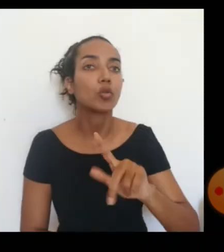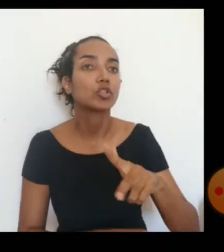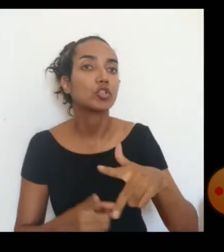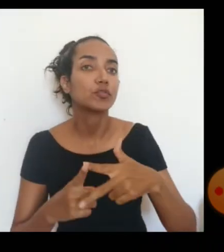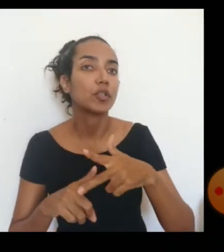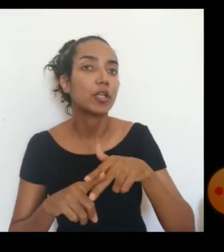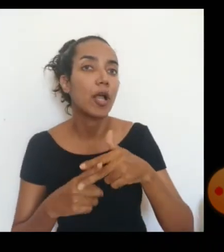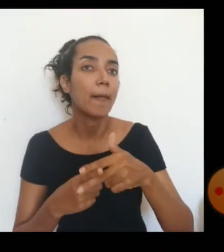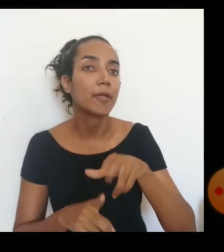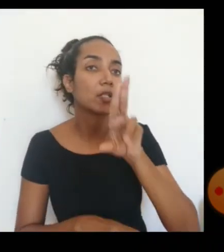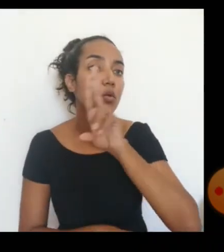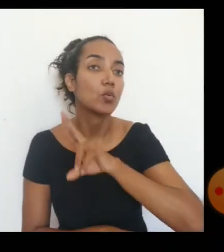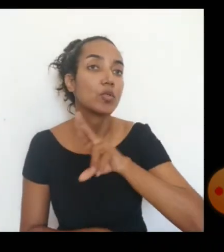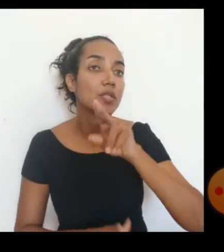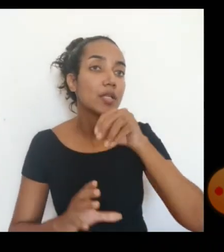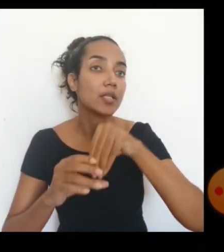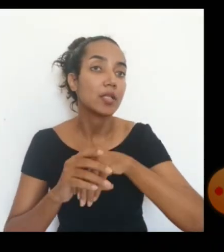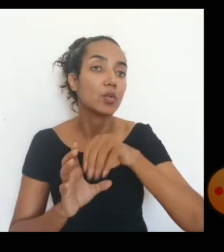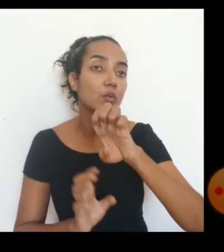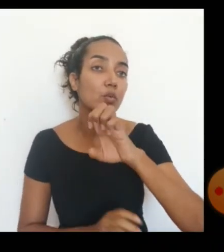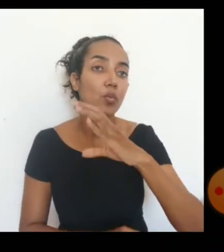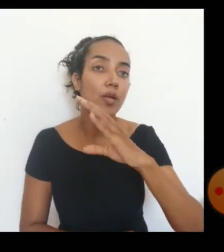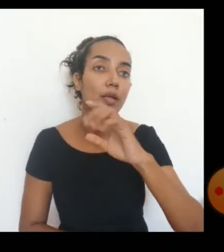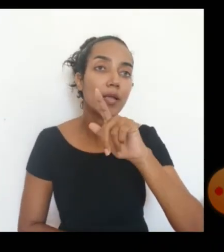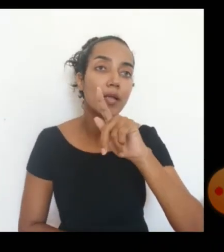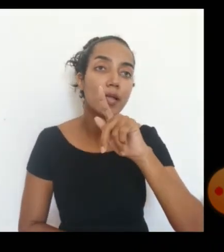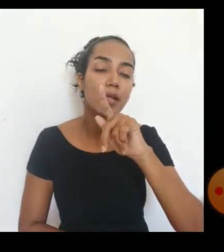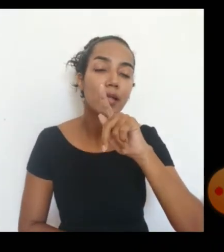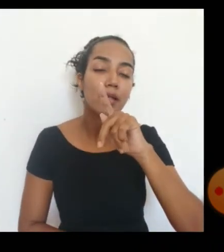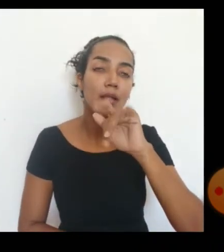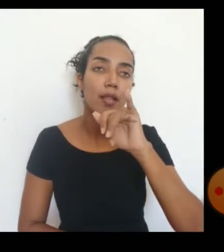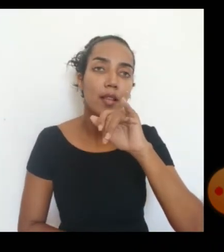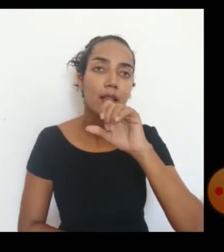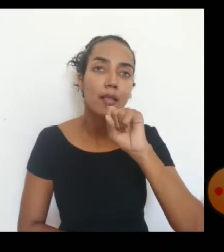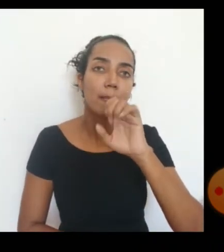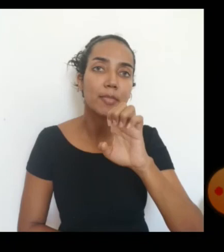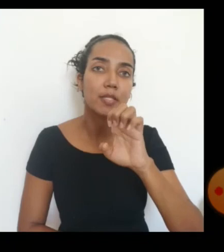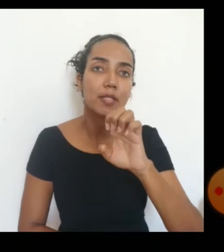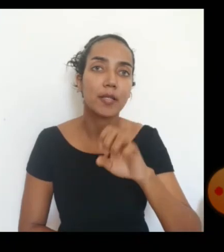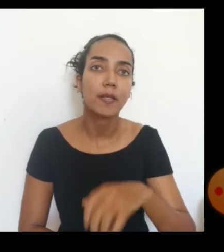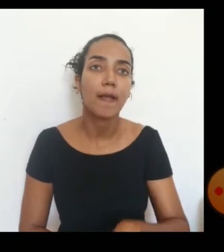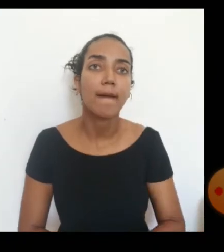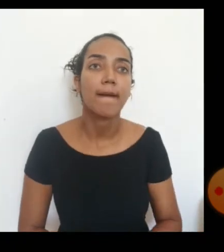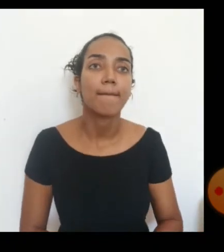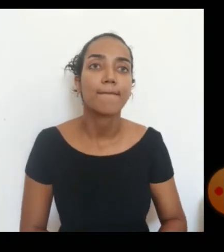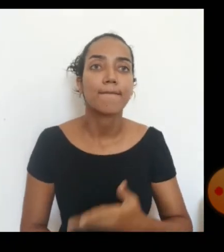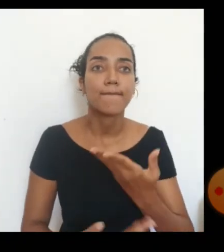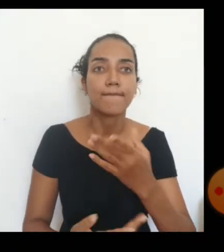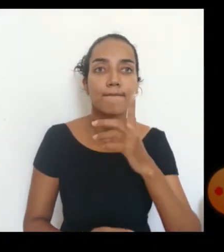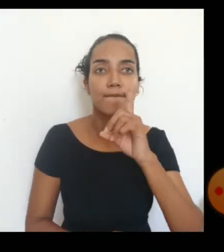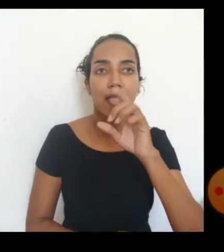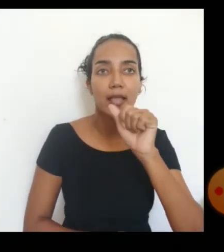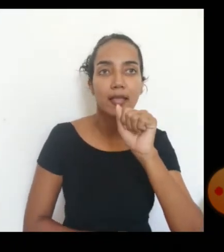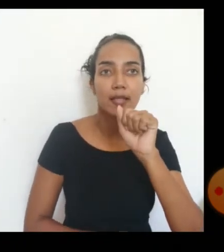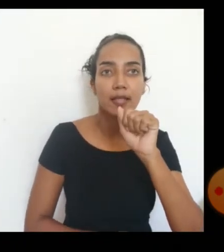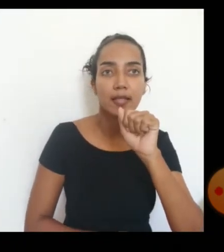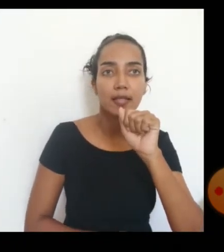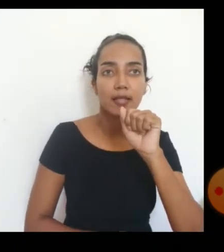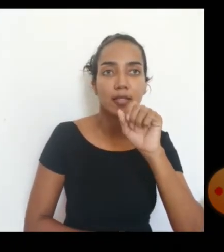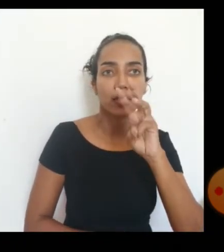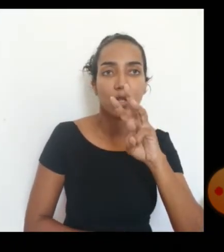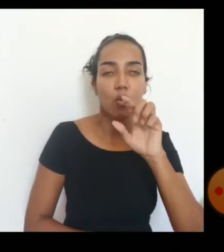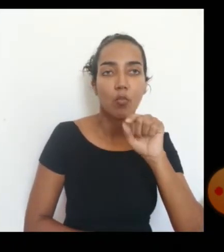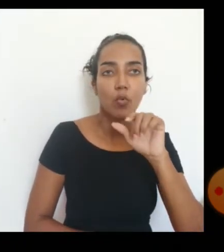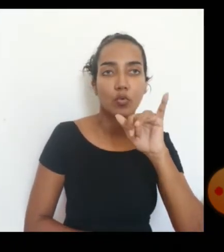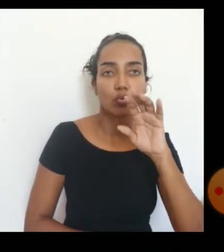online onde você pode fazer uso de diversos outros tipos de diagramas, mas um deles seria o diagrama de classes. Aqui eu